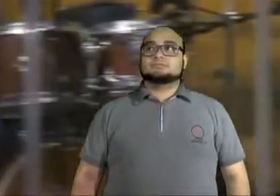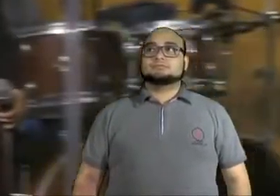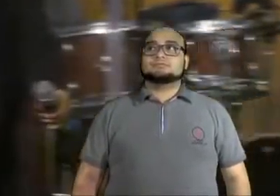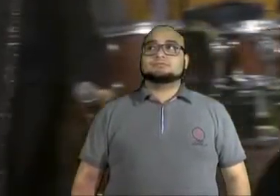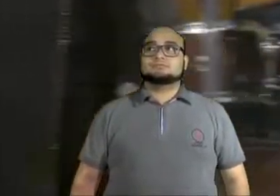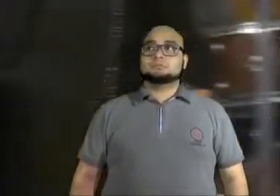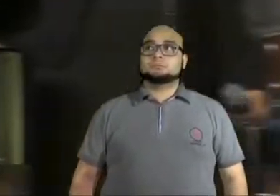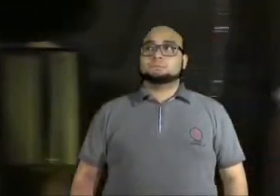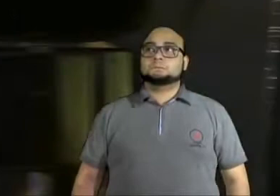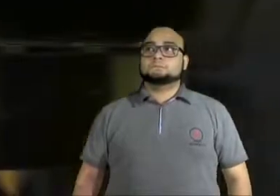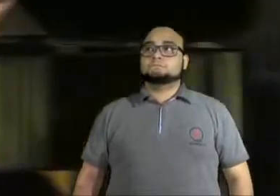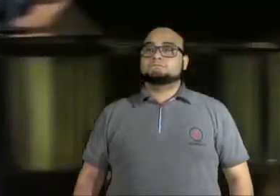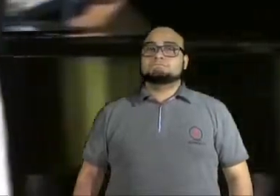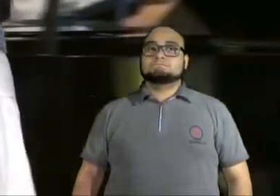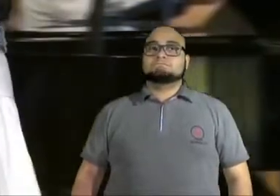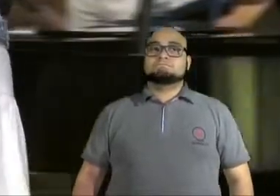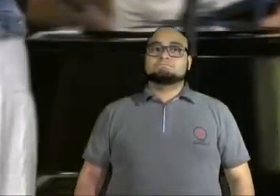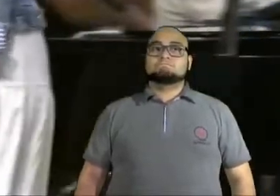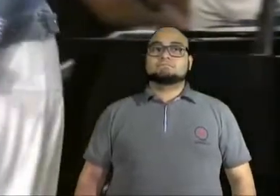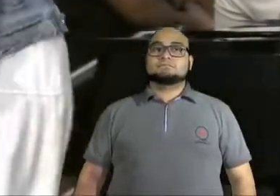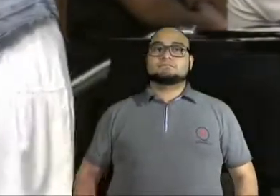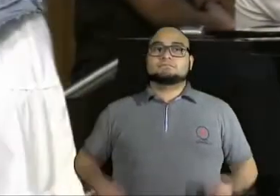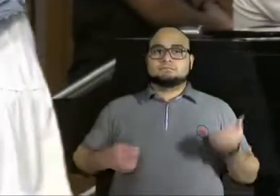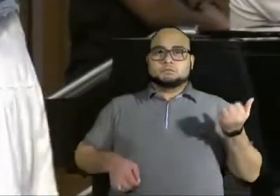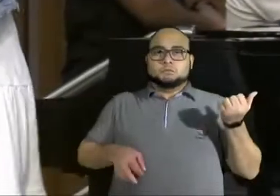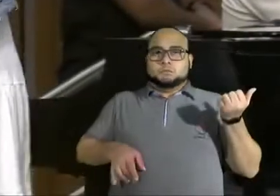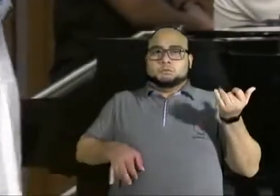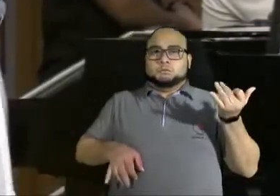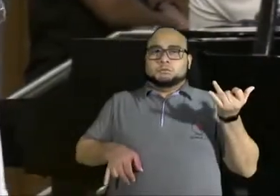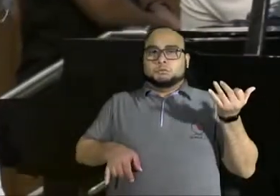Nós vamos fazer um som agora de quem